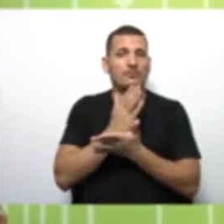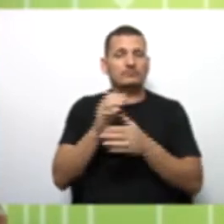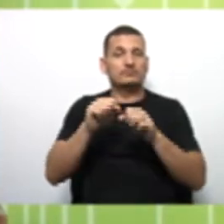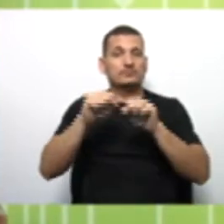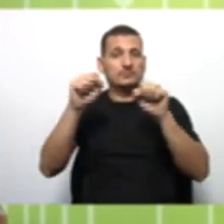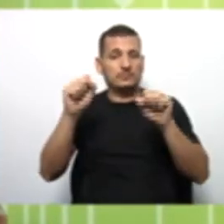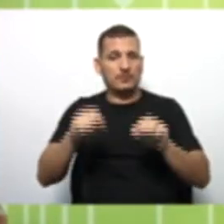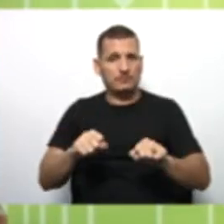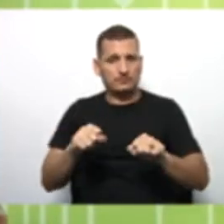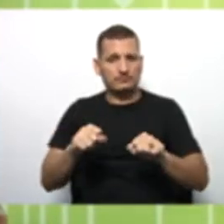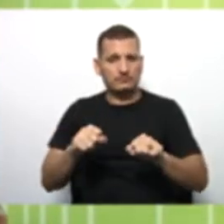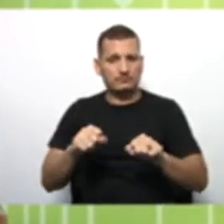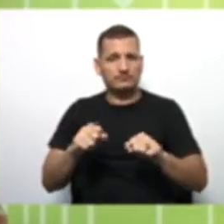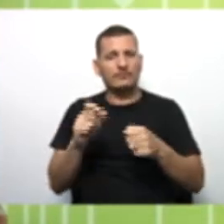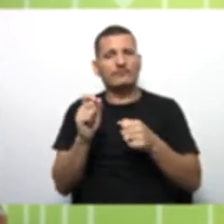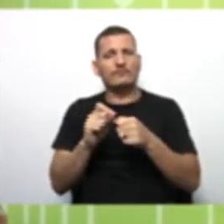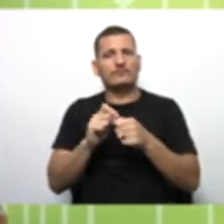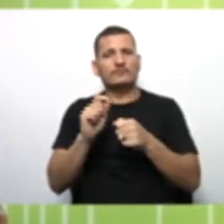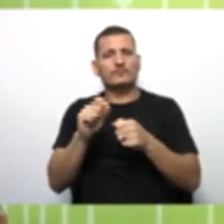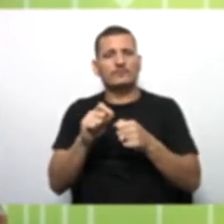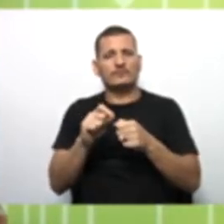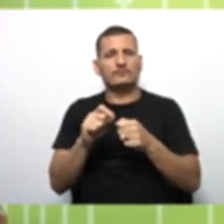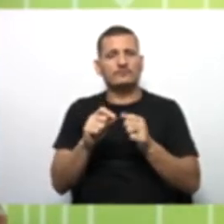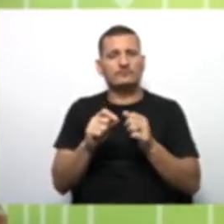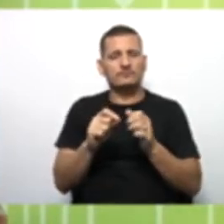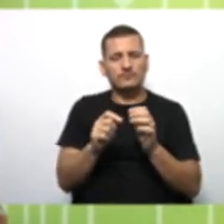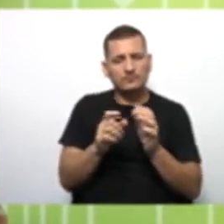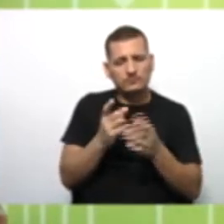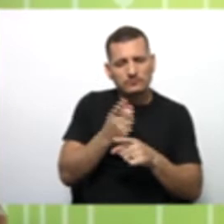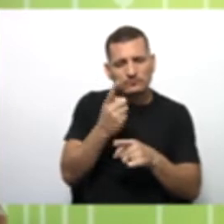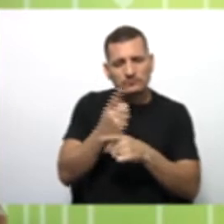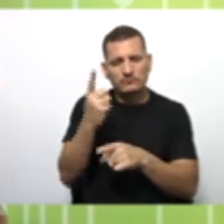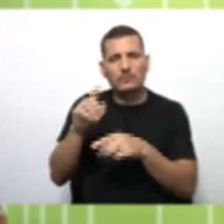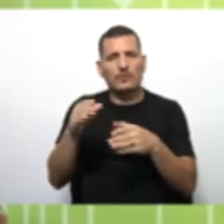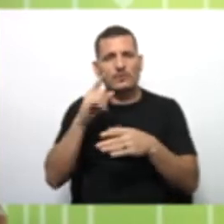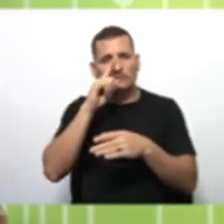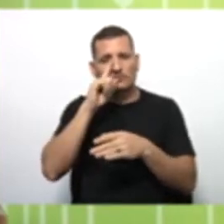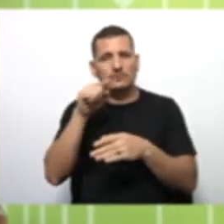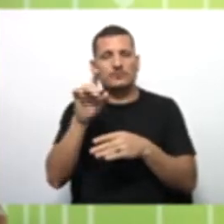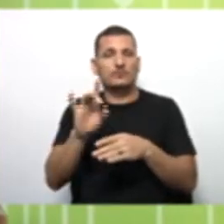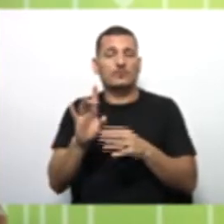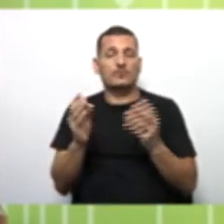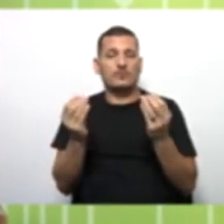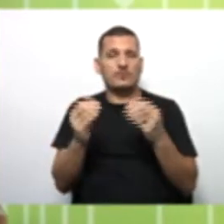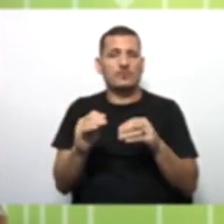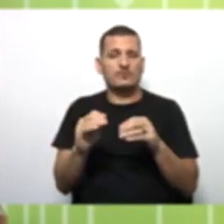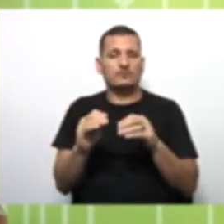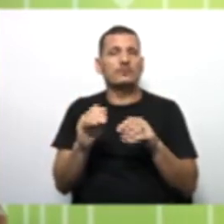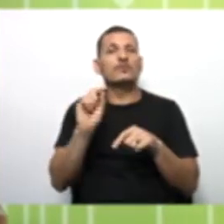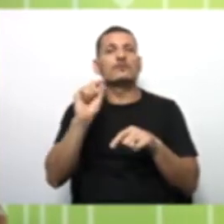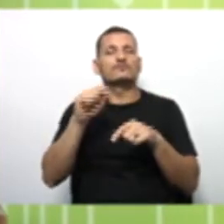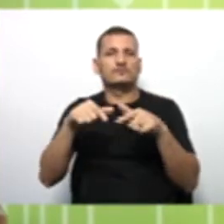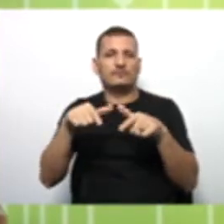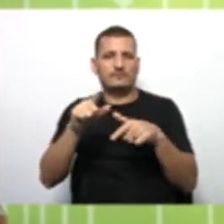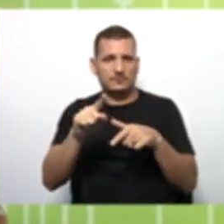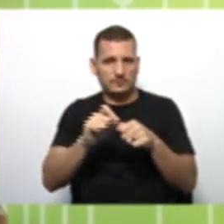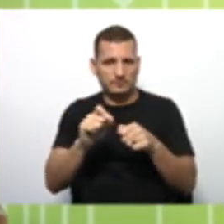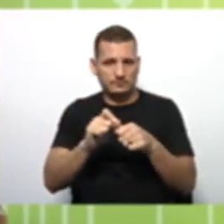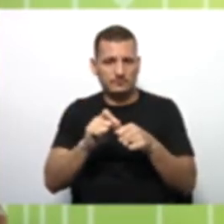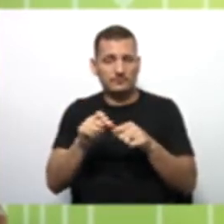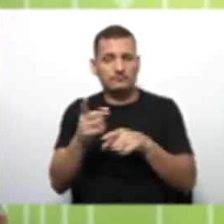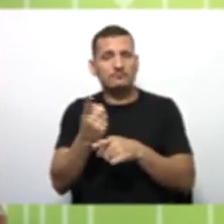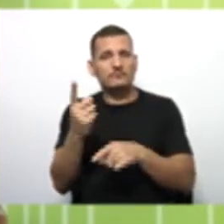te fazem toda a classificação, eles identificam qual é o risco, você só coloca lá a atividade que você vai executar, aí eles identificam qual